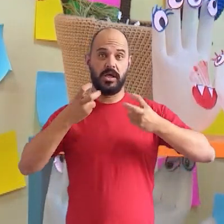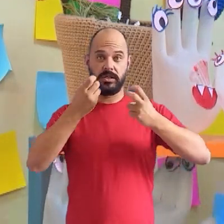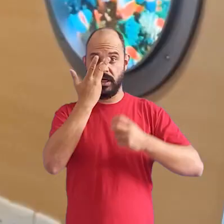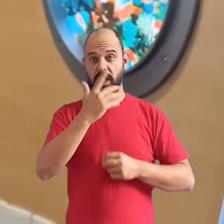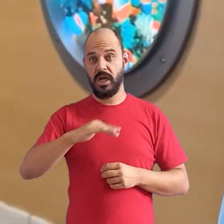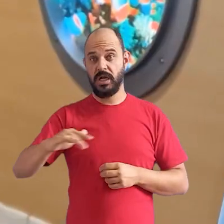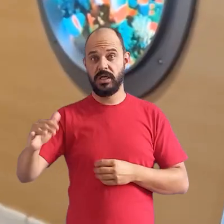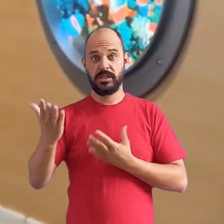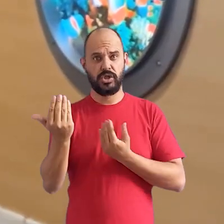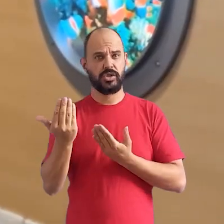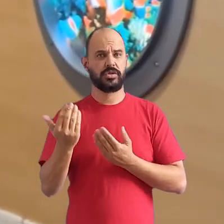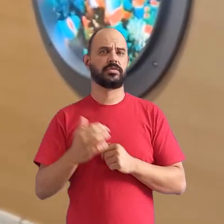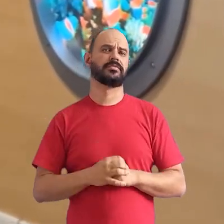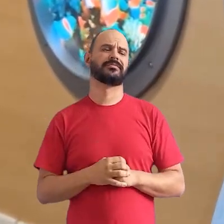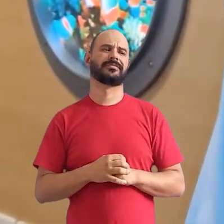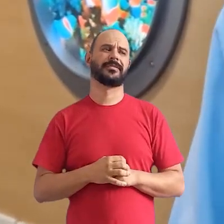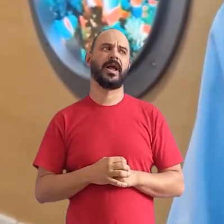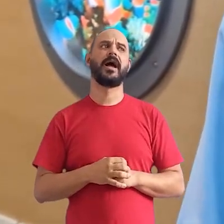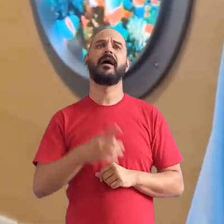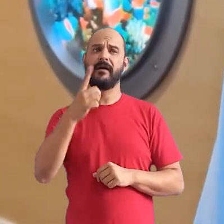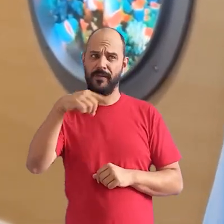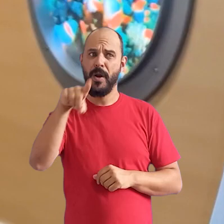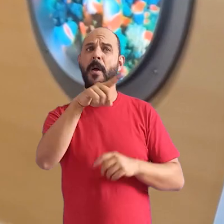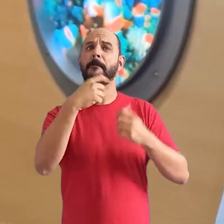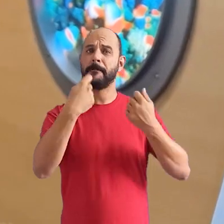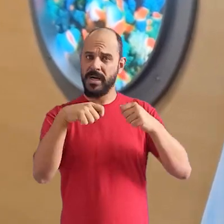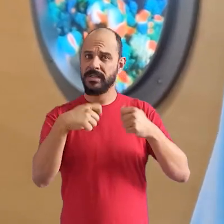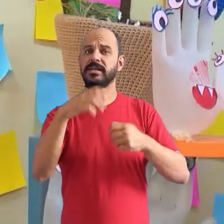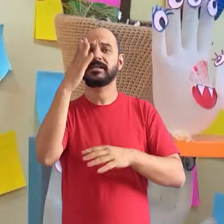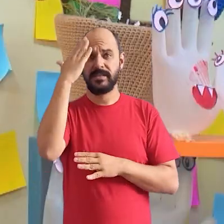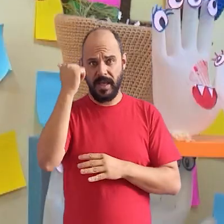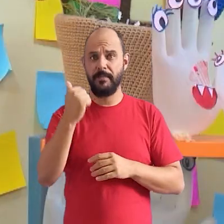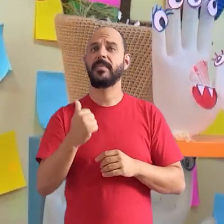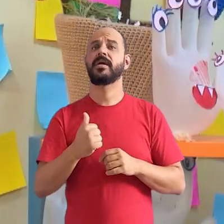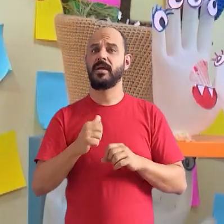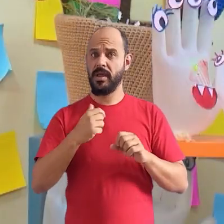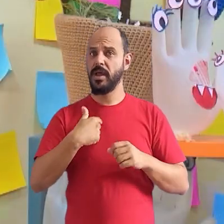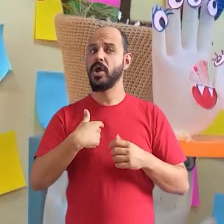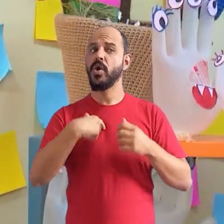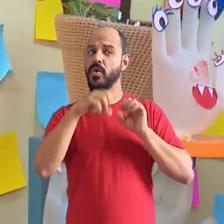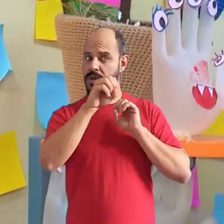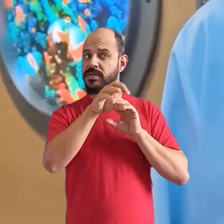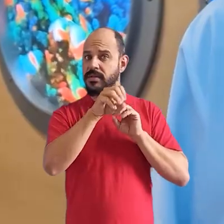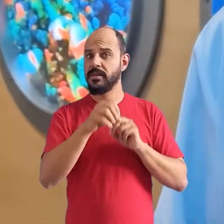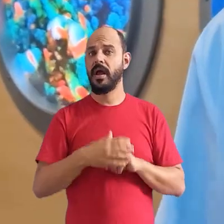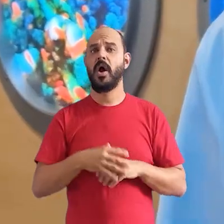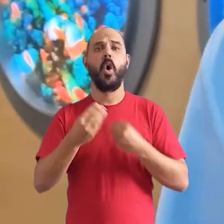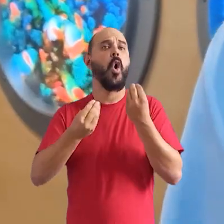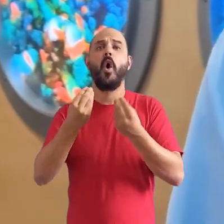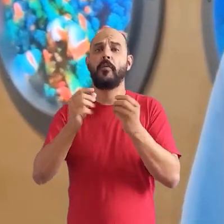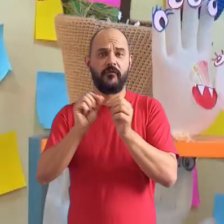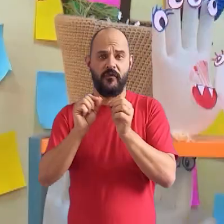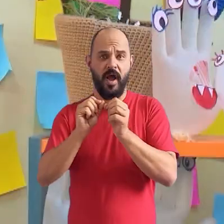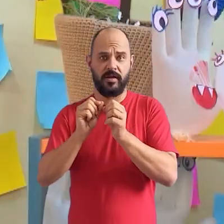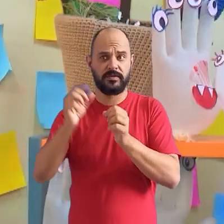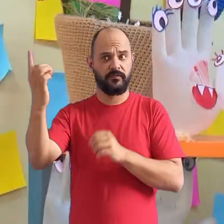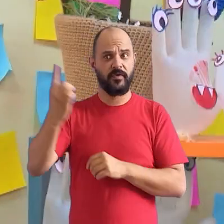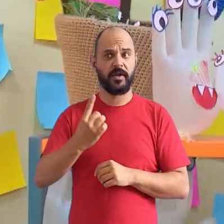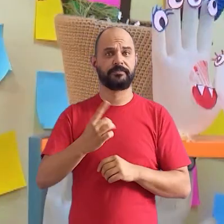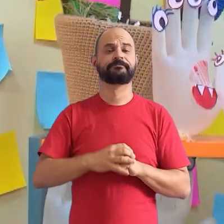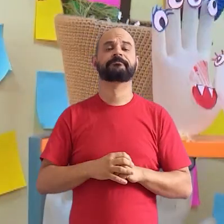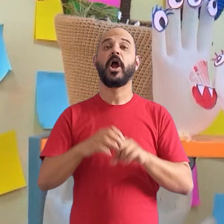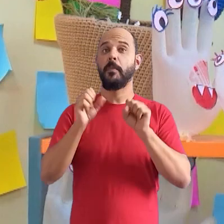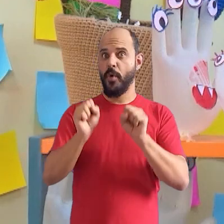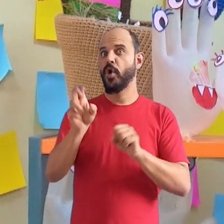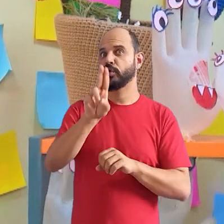infanto-juvenil. Ah, não, mas não pode ser mais um mistério. A gente tem que esclarecer tudo sobre isso, Glaucio. E como que eu faço para chegar aí no estúdio?